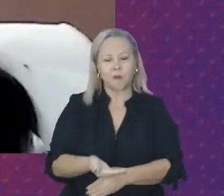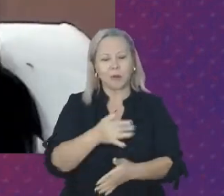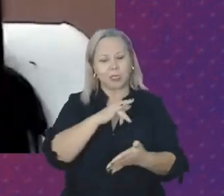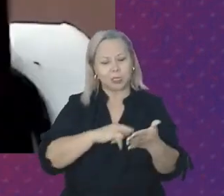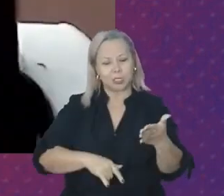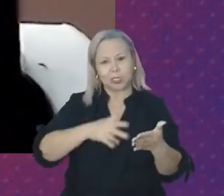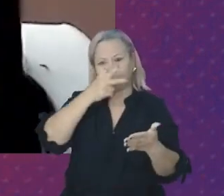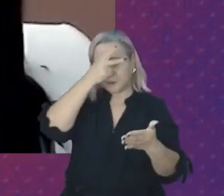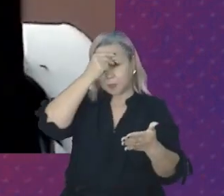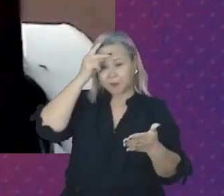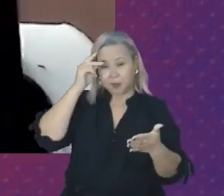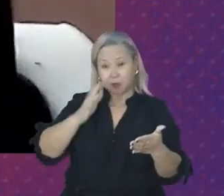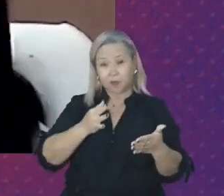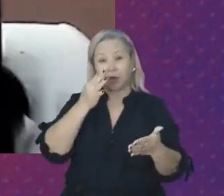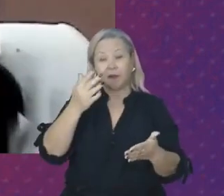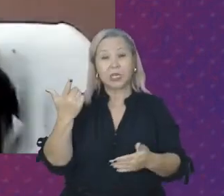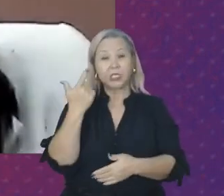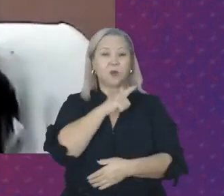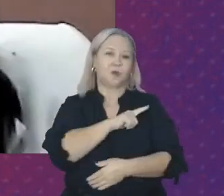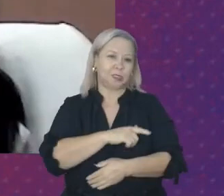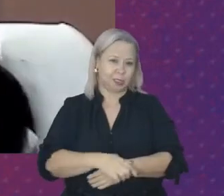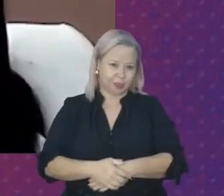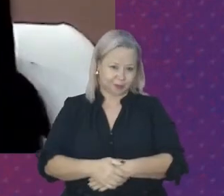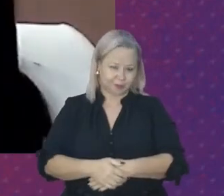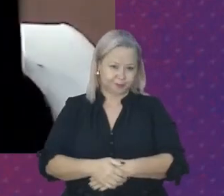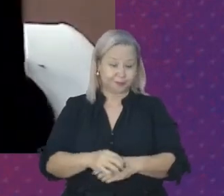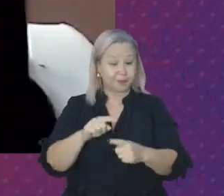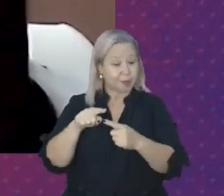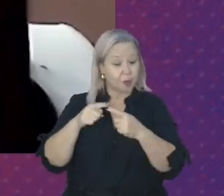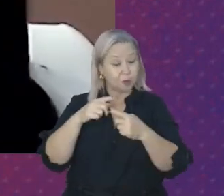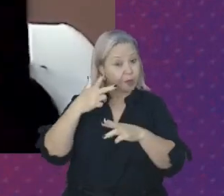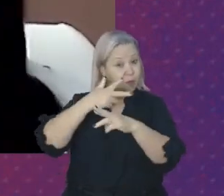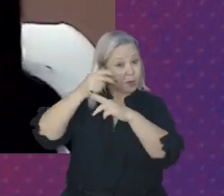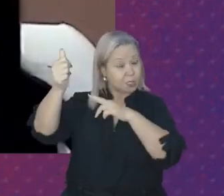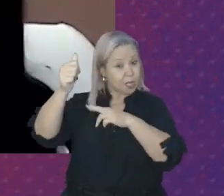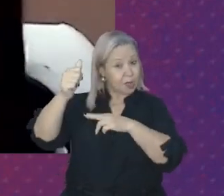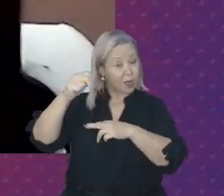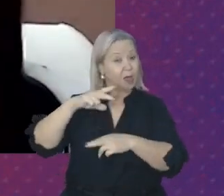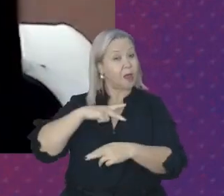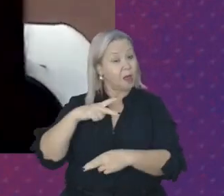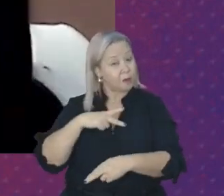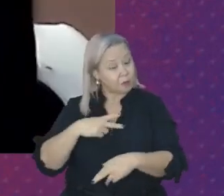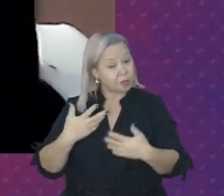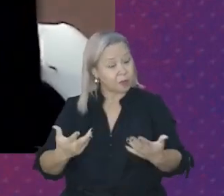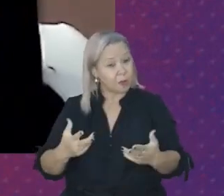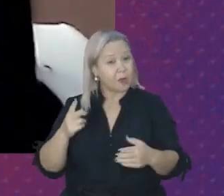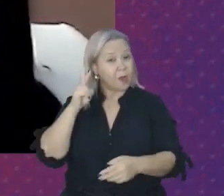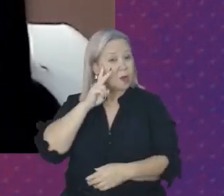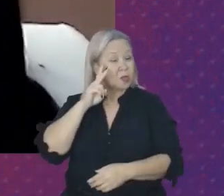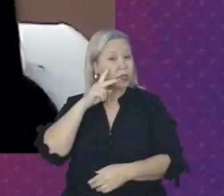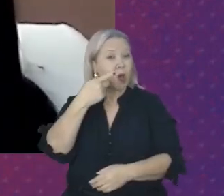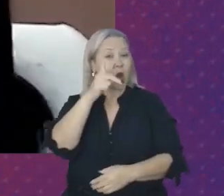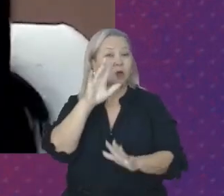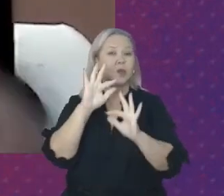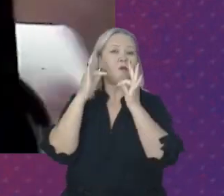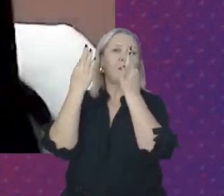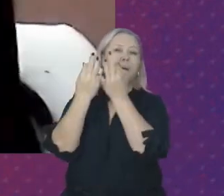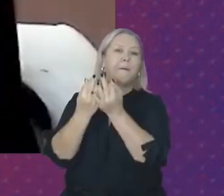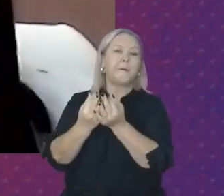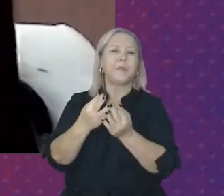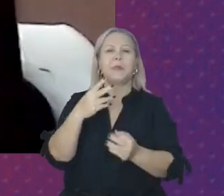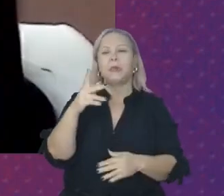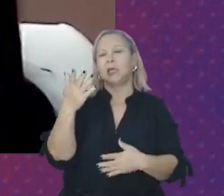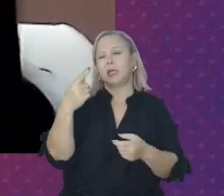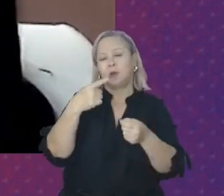prefeitura e lá na frente você conseguiu. Imagina um tipo de superação pessoal, a história da tua família com a cidade, a